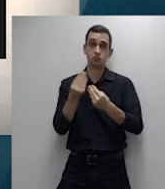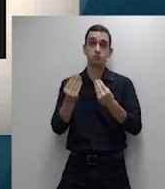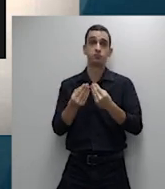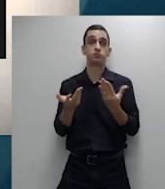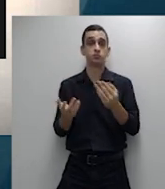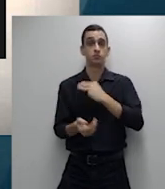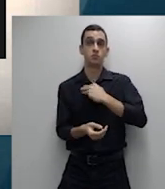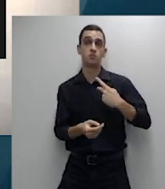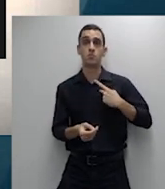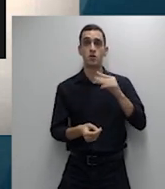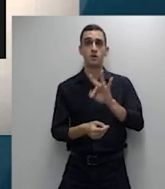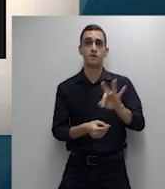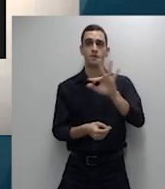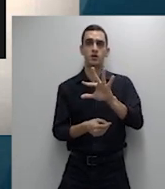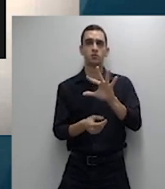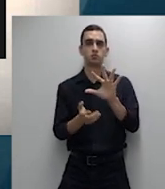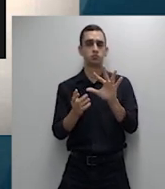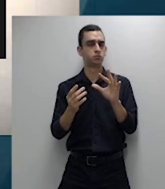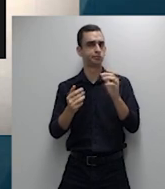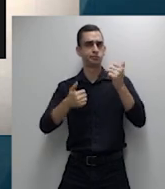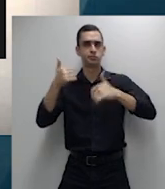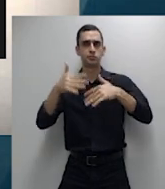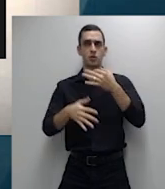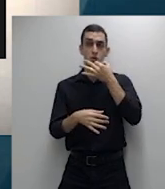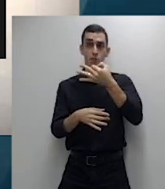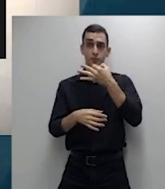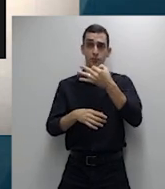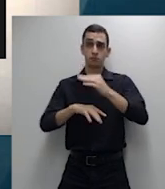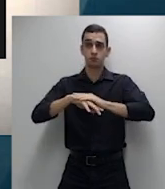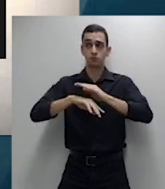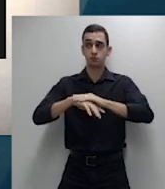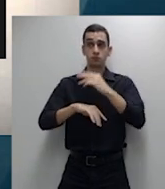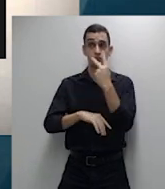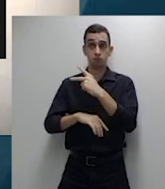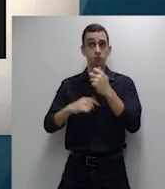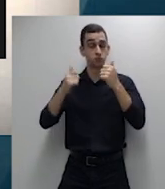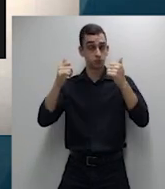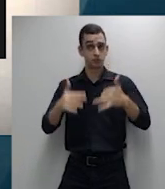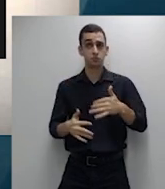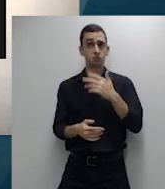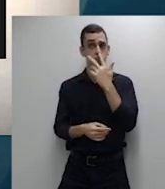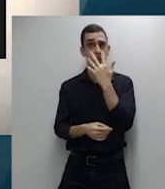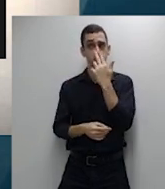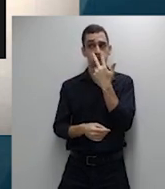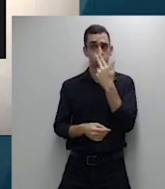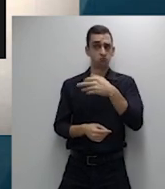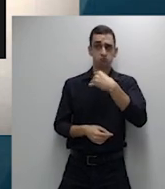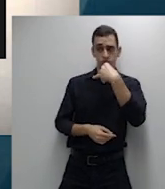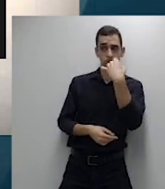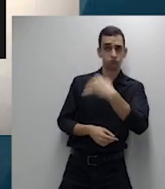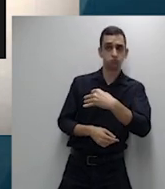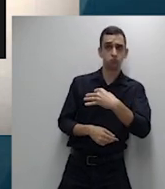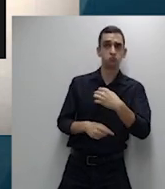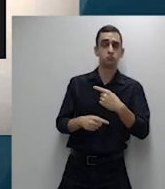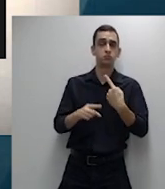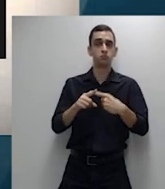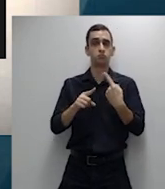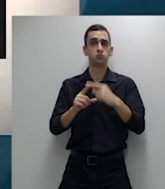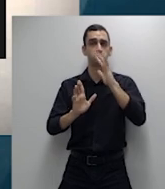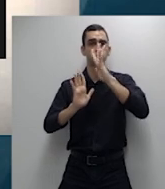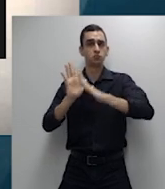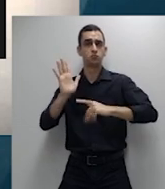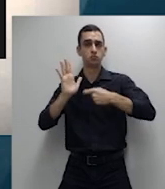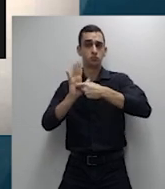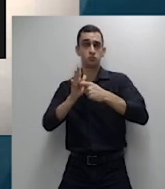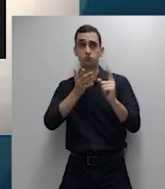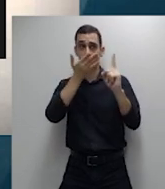Ministério Público Federal me parece bastante razoável e atendendo né aquilo que almeja o impetrante seria a